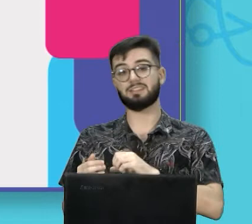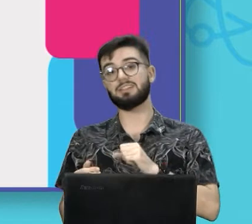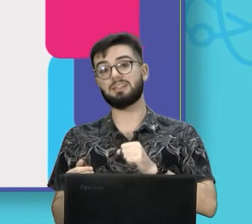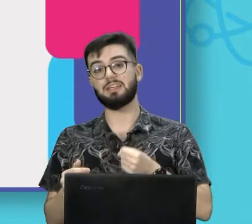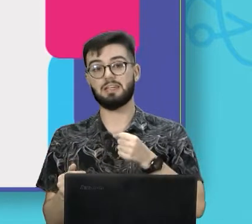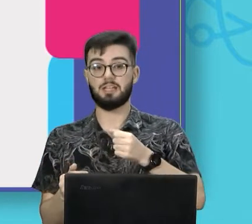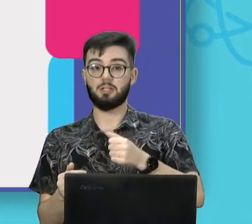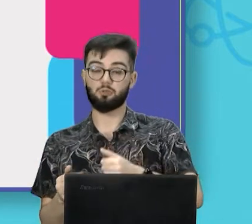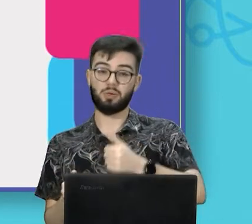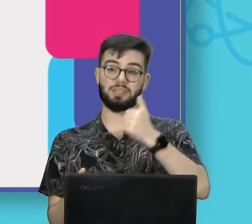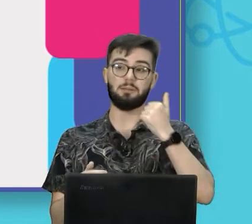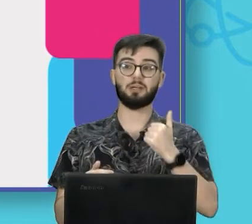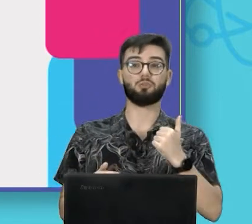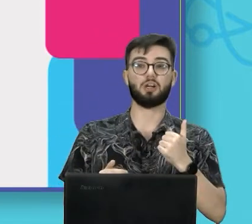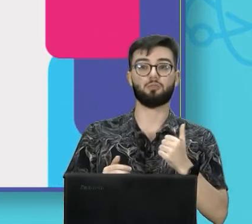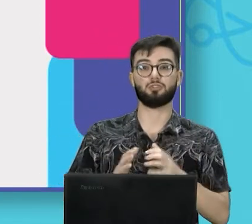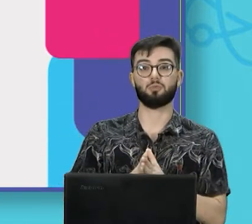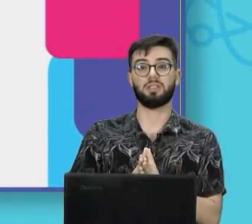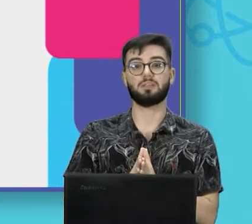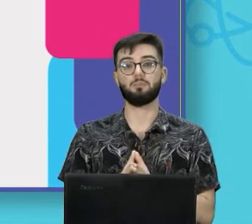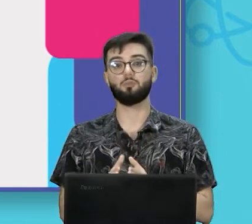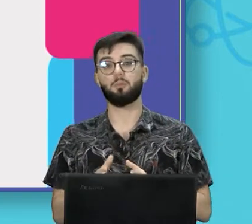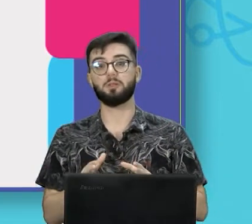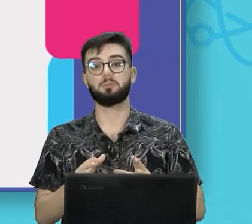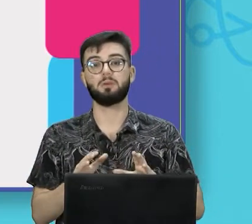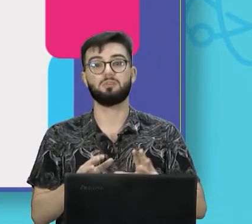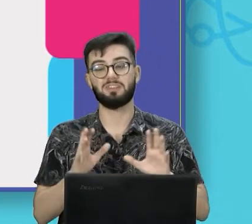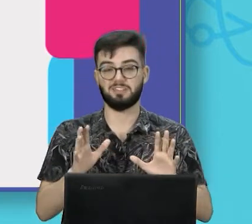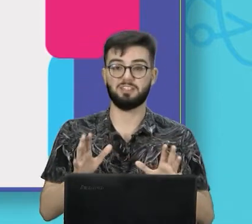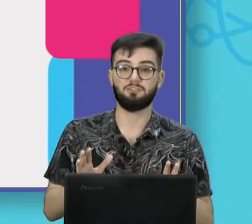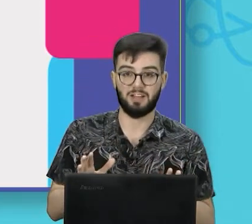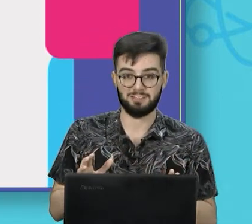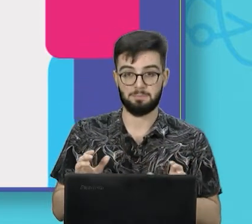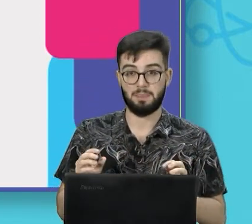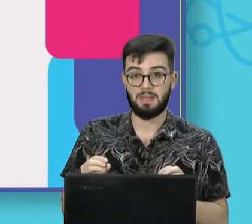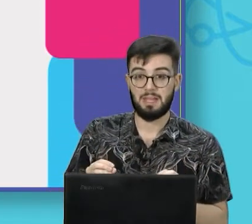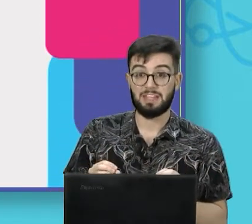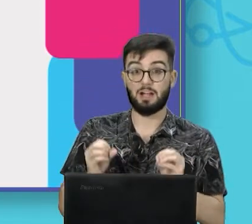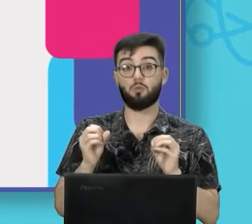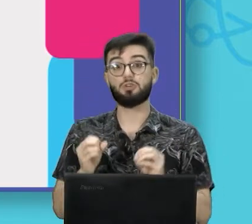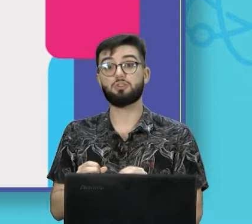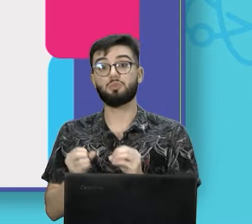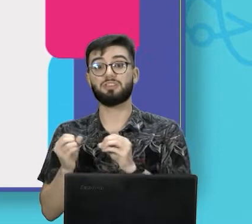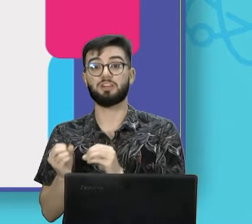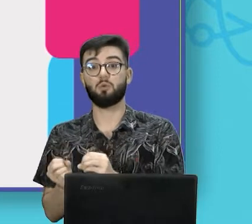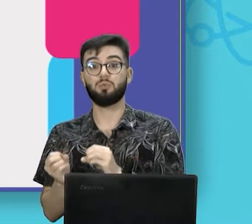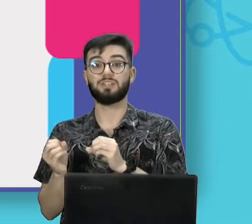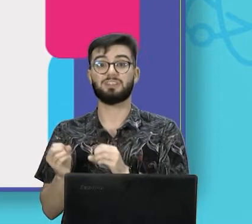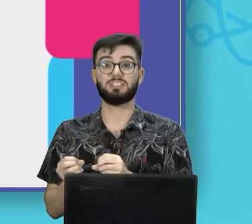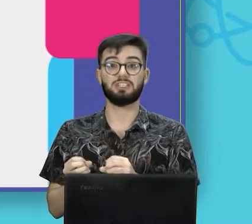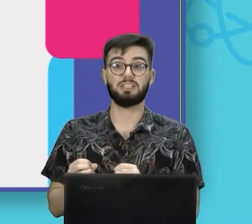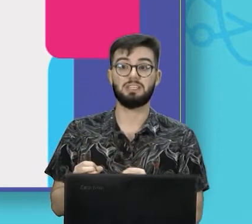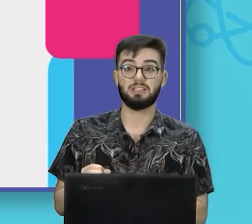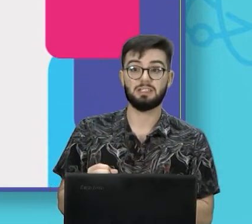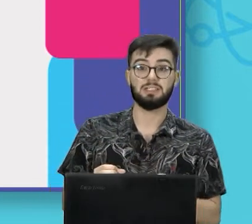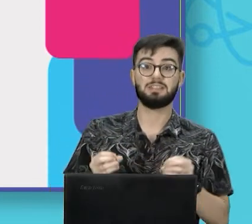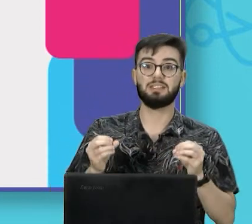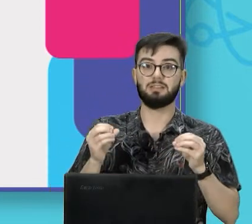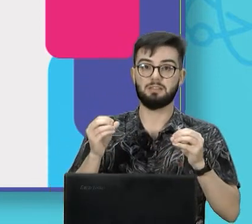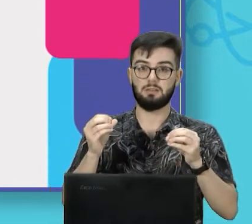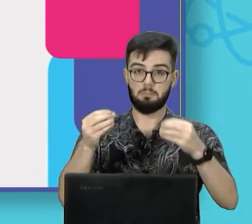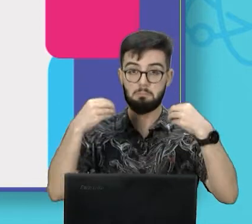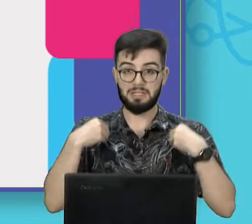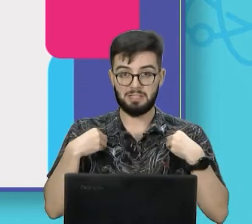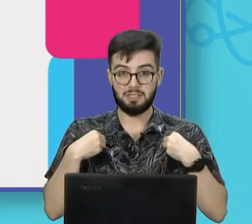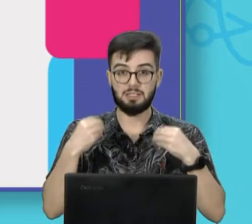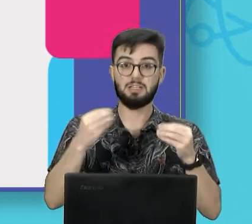é interessante que durante a abertura da constituinte O Dom Pedro primeiro disse a seguinte frase que a constituição seja digna